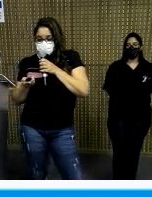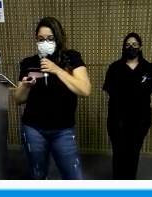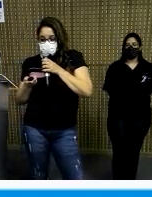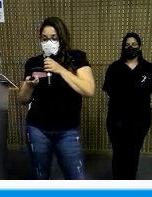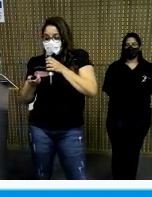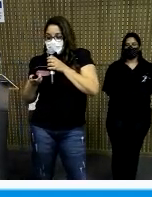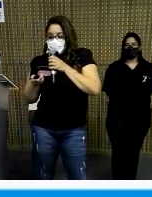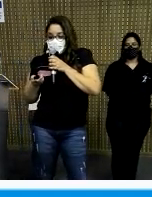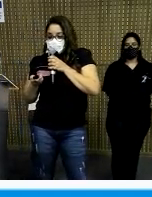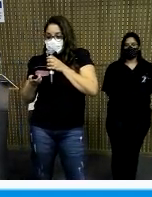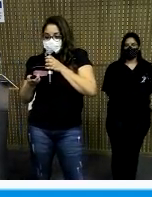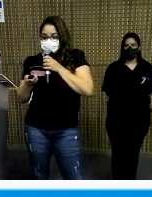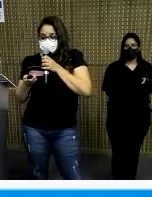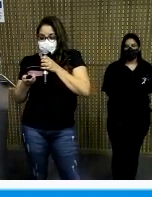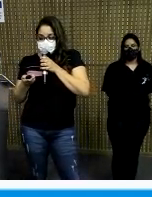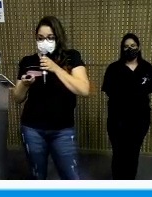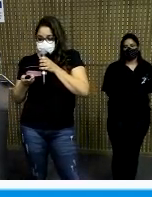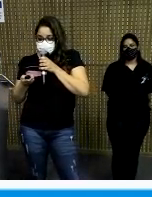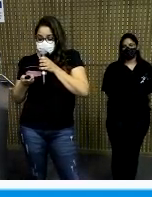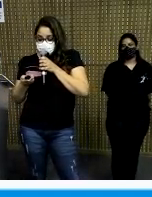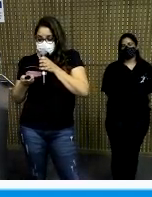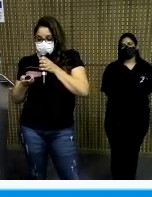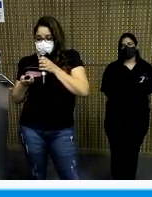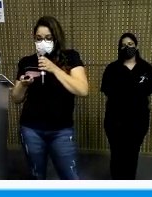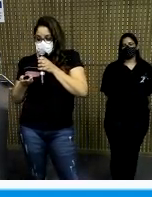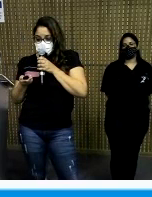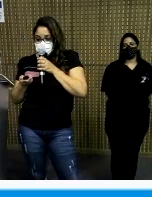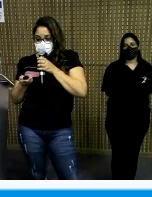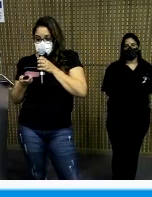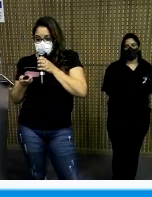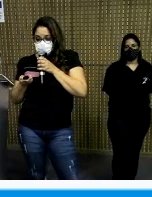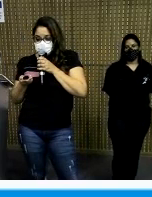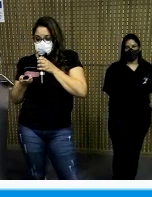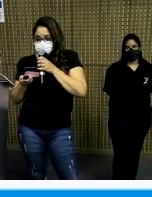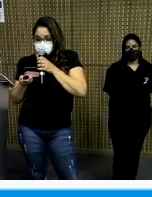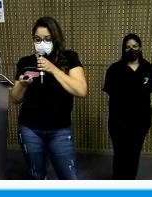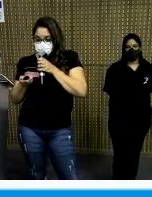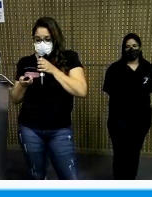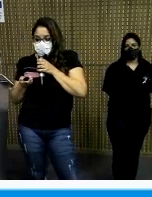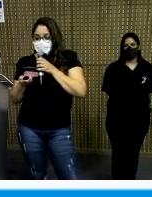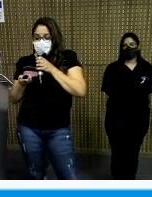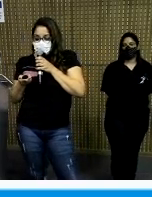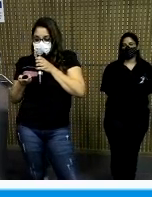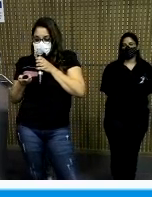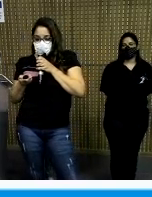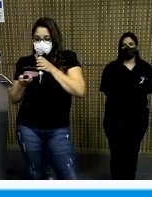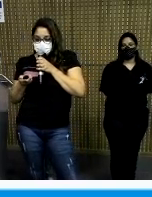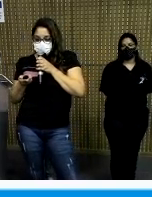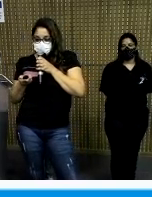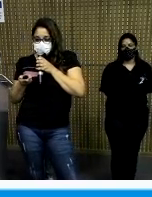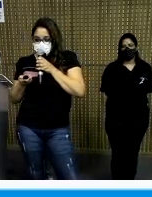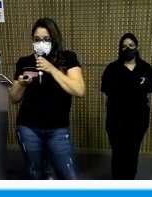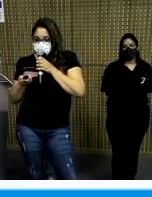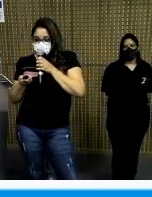período, tá? No caso das práticas integrativas, a auriculoterapia que já acontece